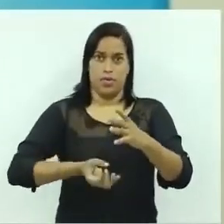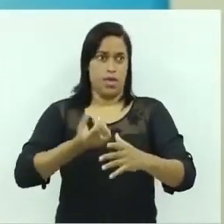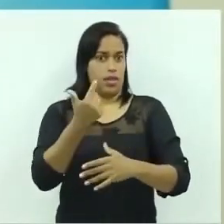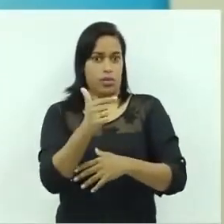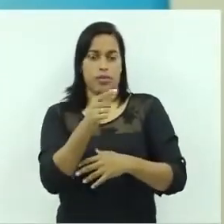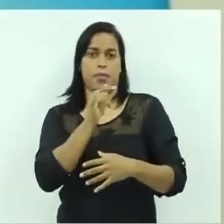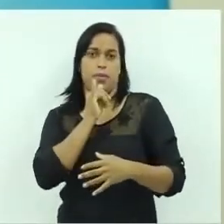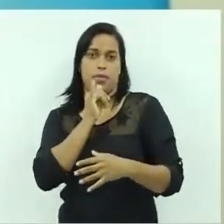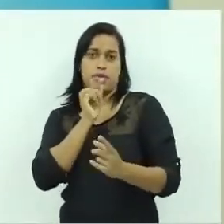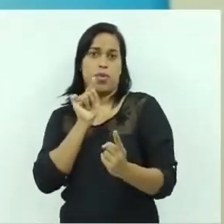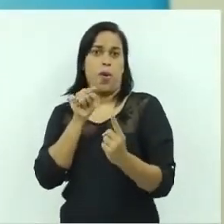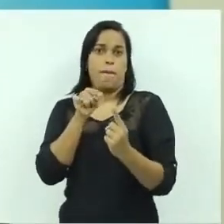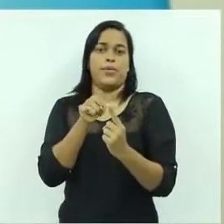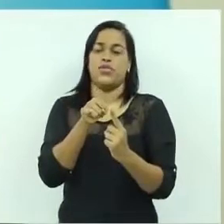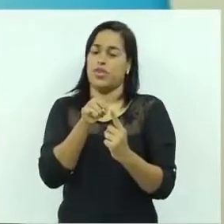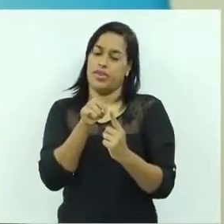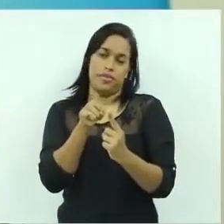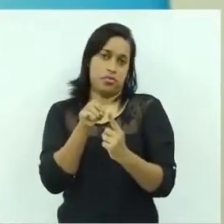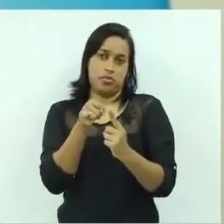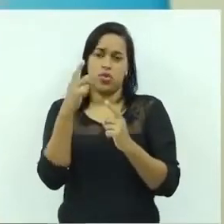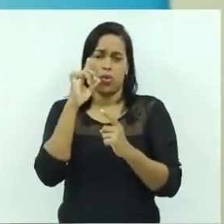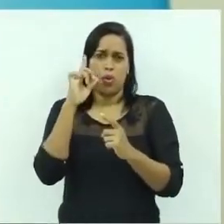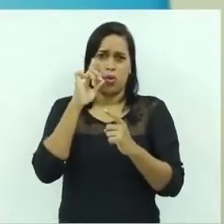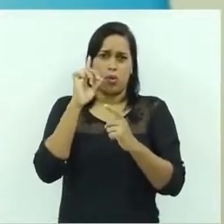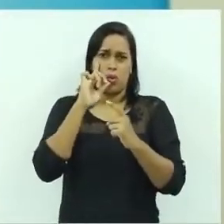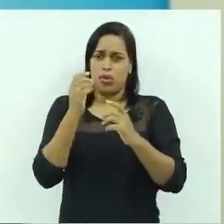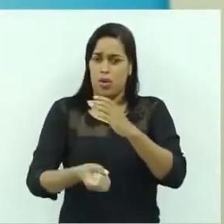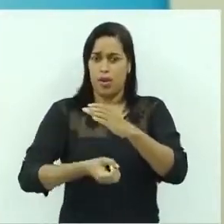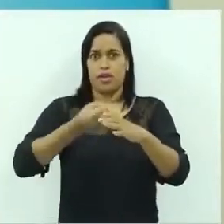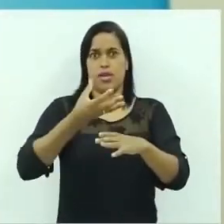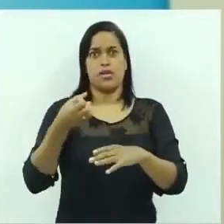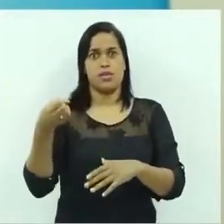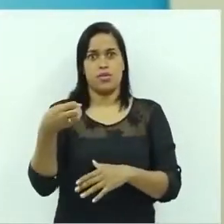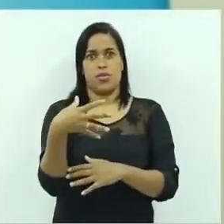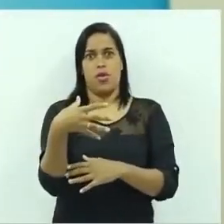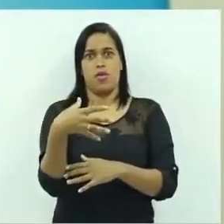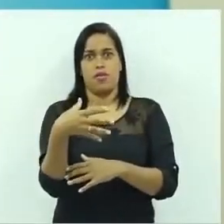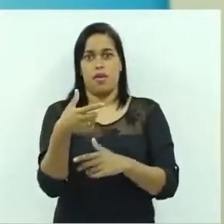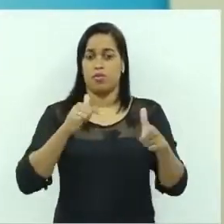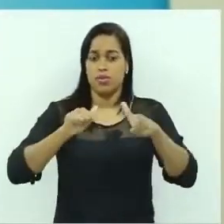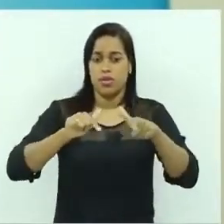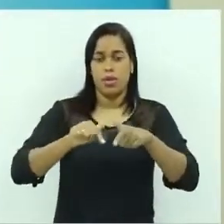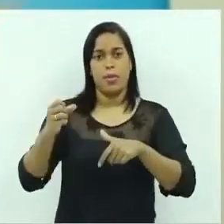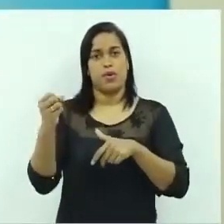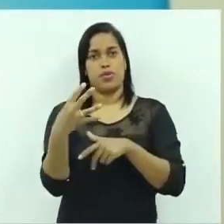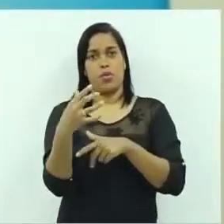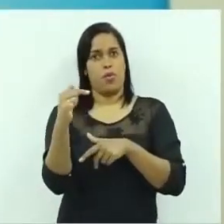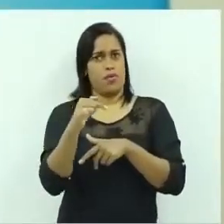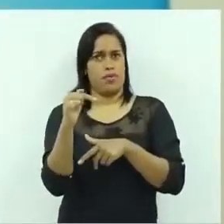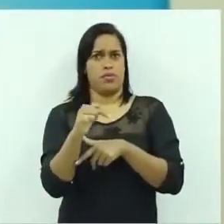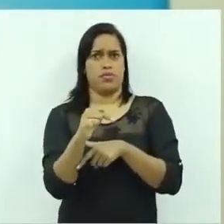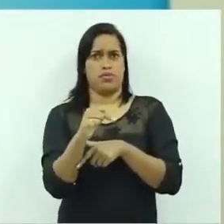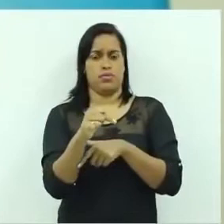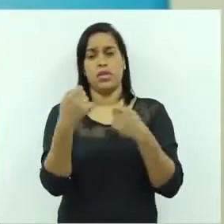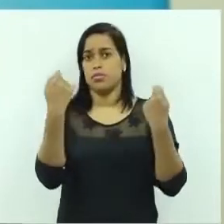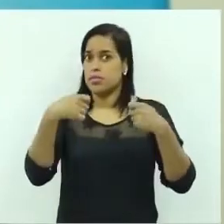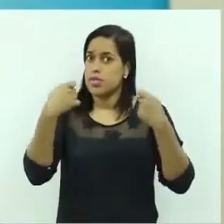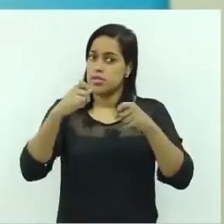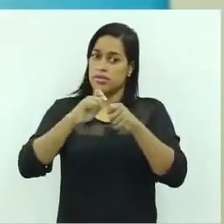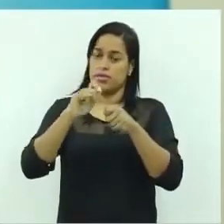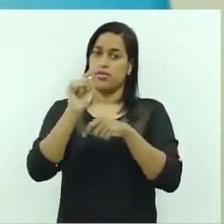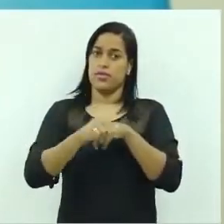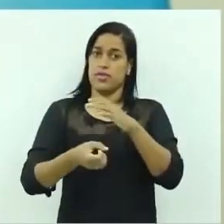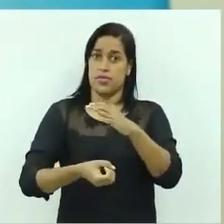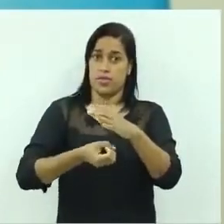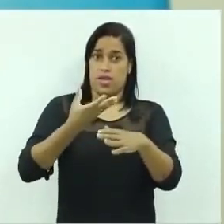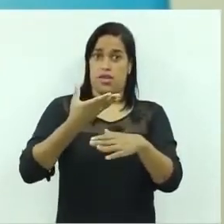tem objetividade. Todo dia é uma criação nova, é um produto novo, é um serviço novo, uma coisa nova. E aquilo que você se propôs a fazer, que você